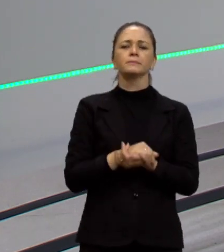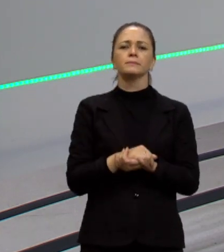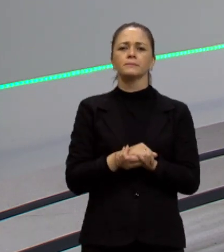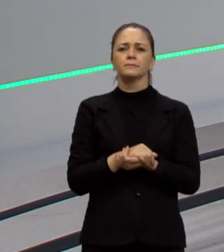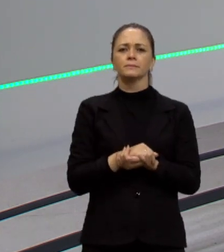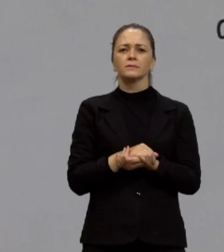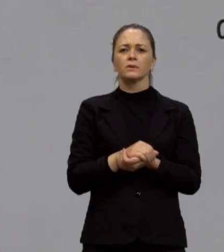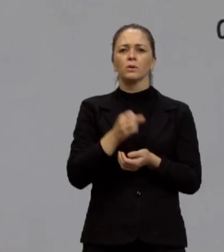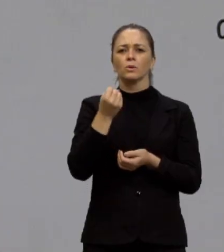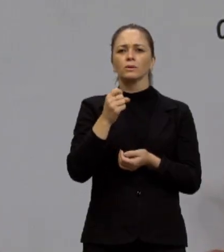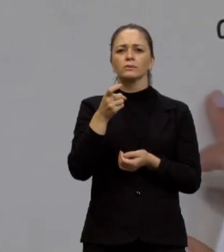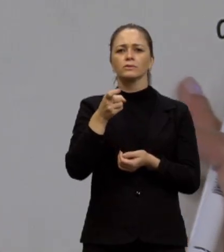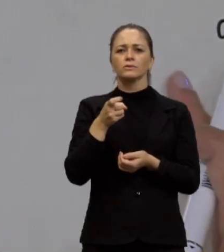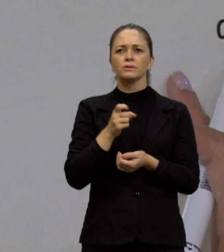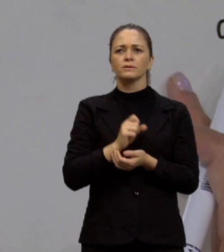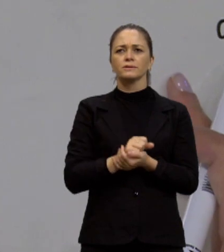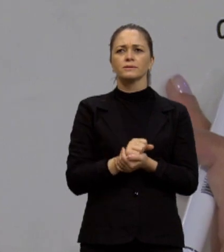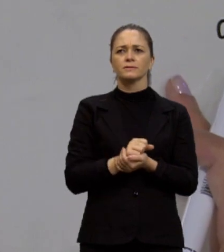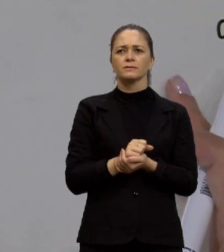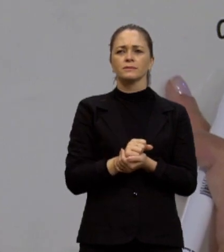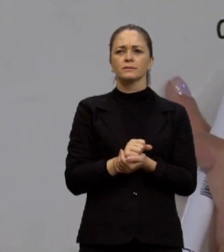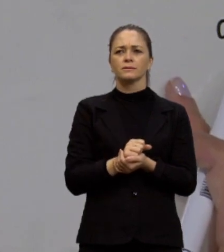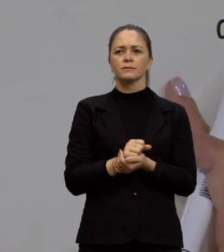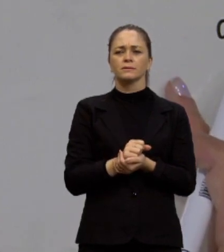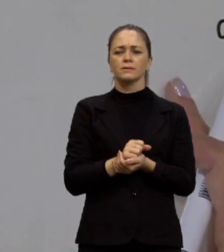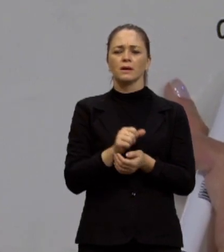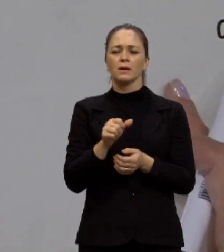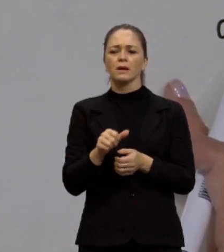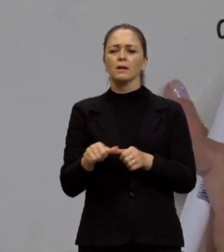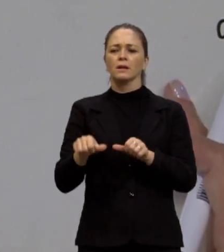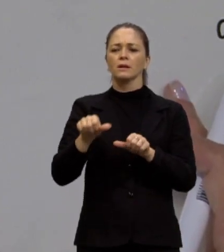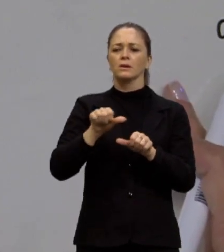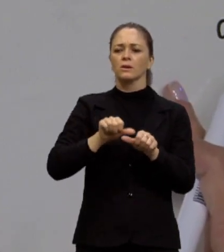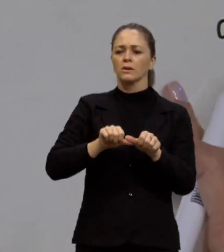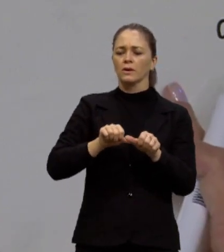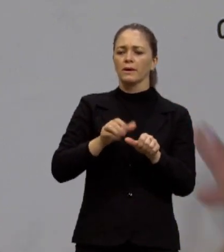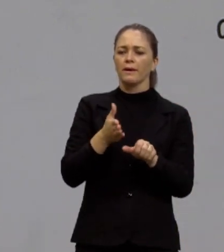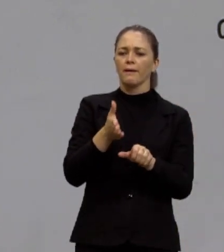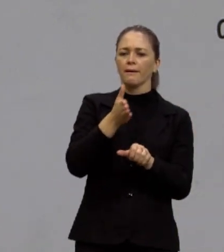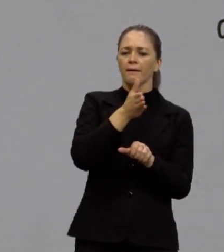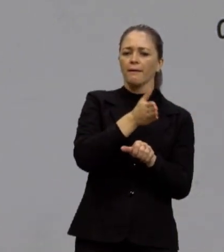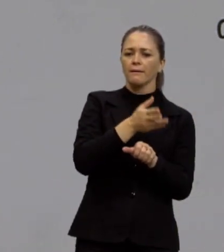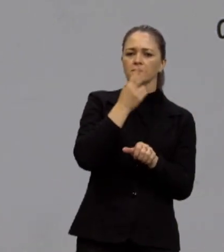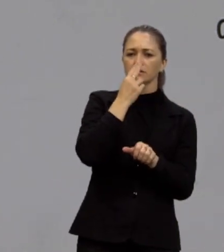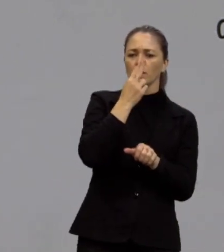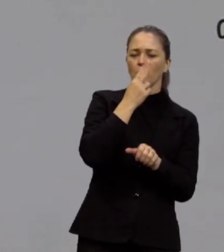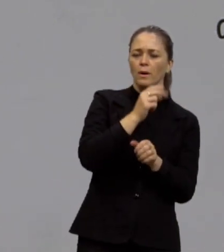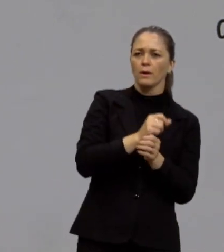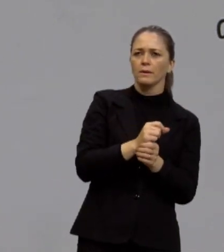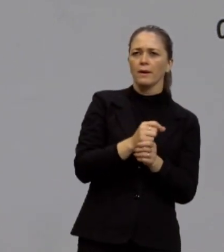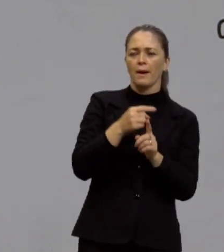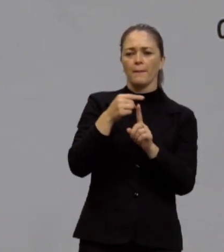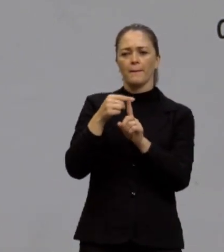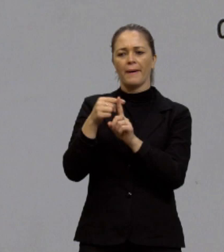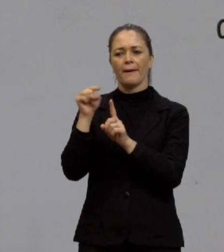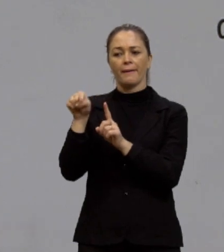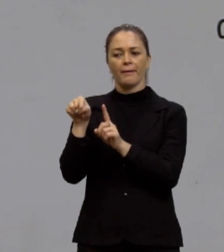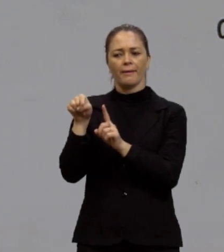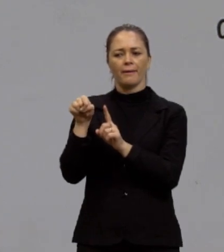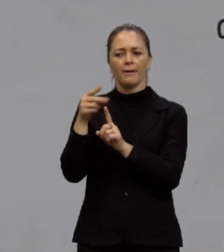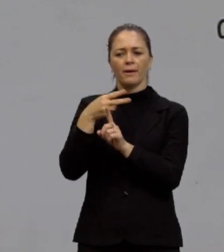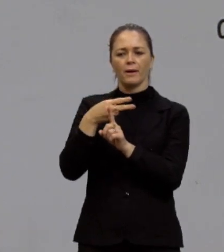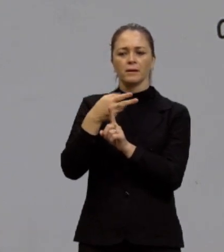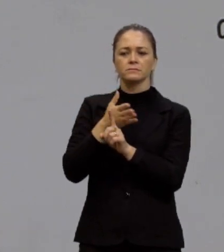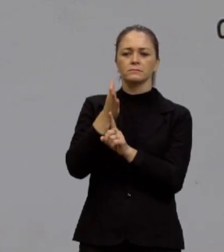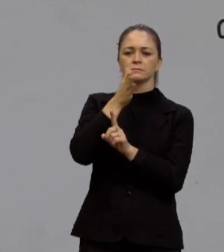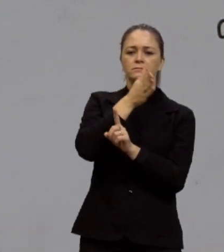8x, quando eu vou deslocar esse 8x para antes do sinal de igualdade, ele é mais, para